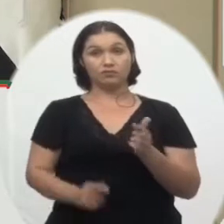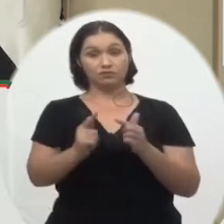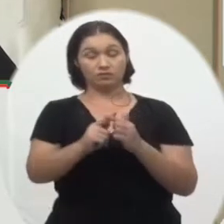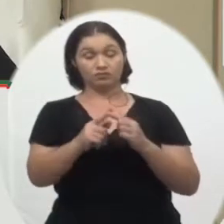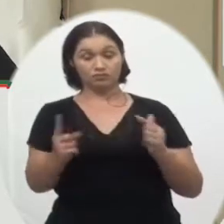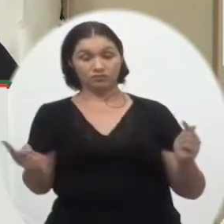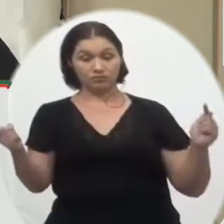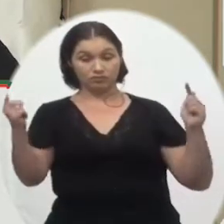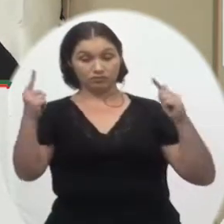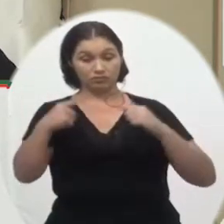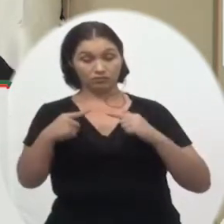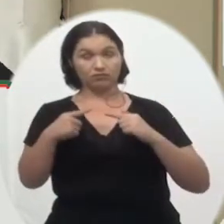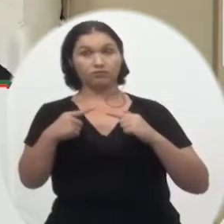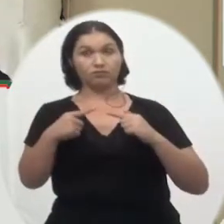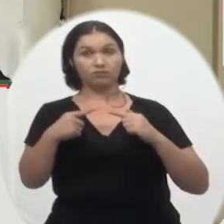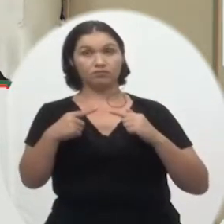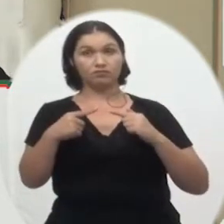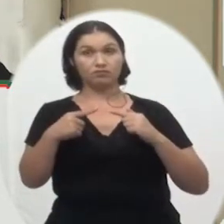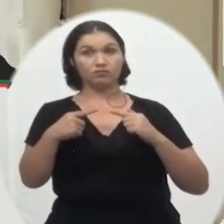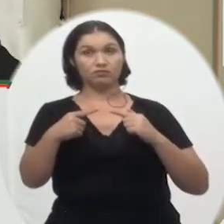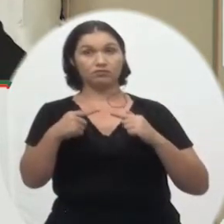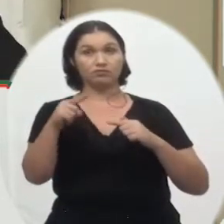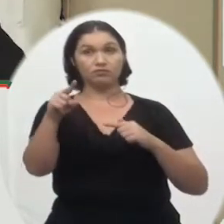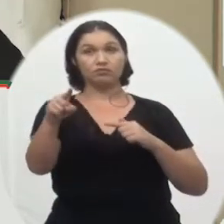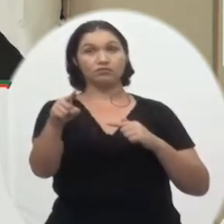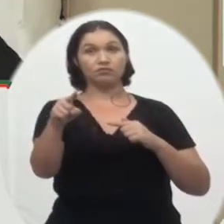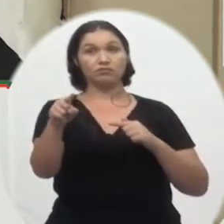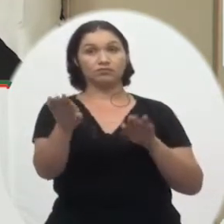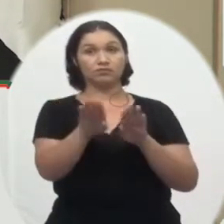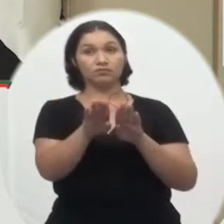você disputou com ele, e ele foi o vencedor,